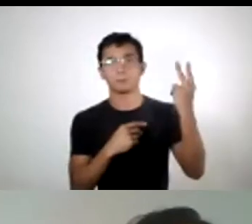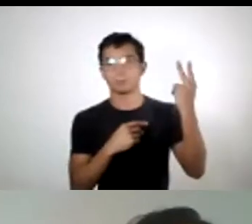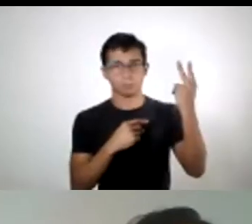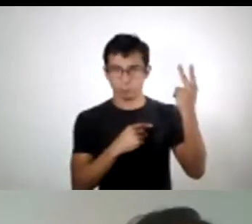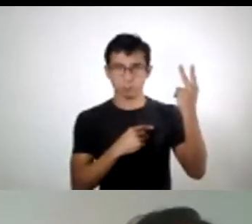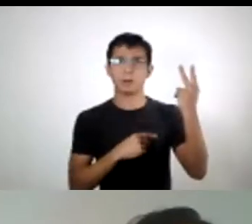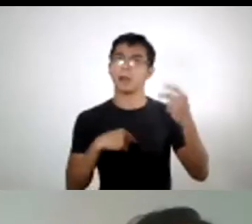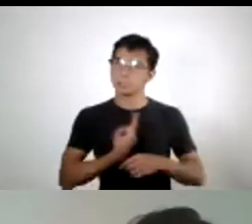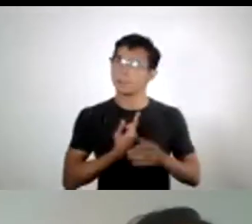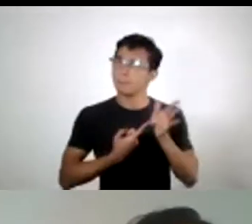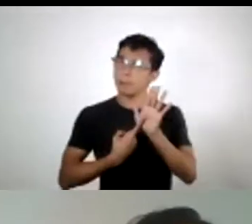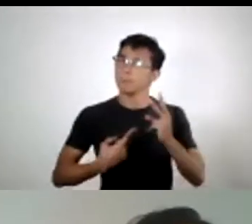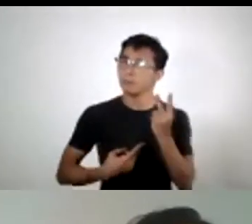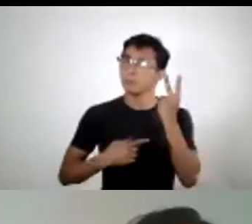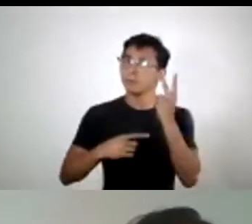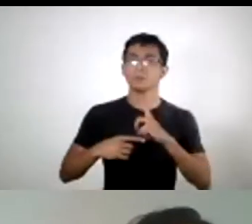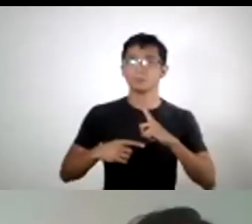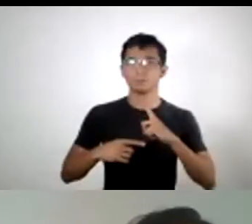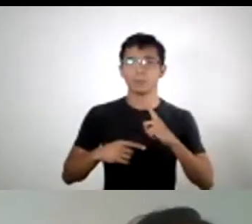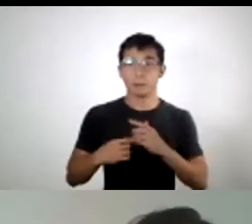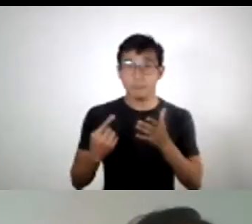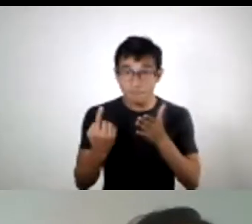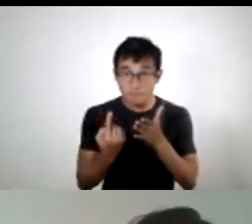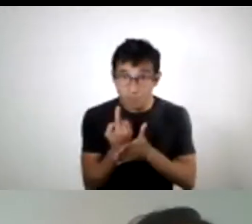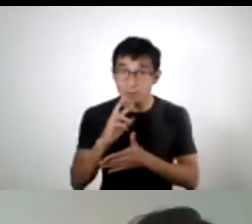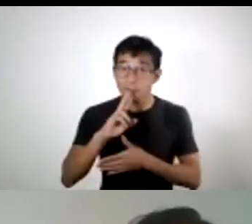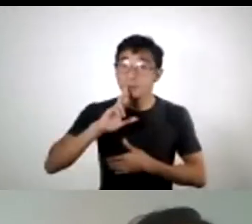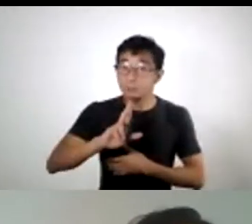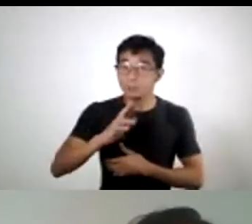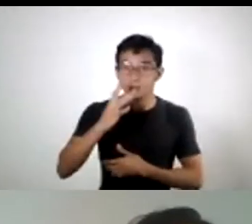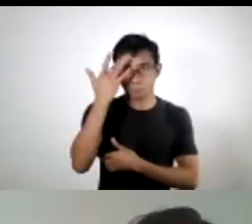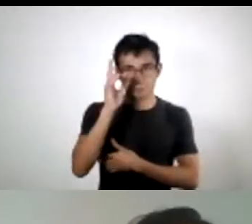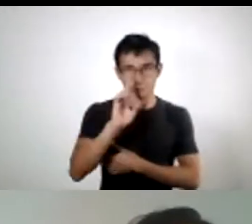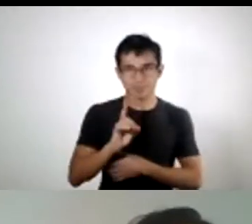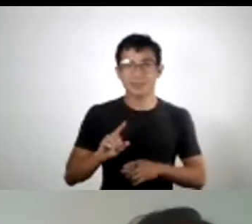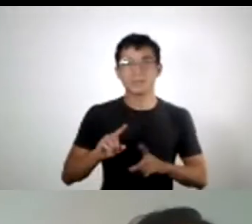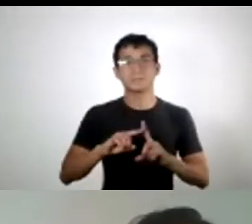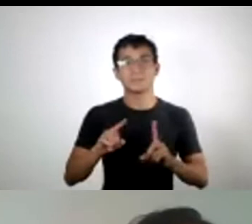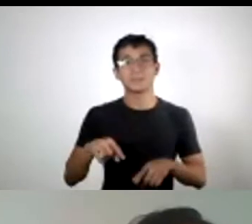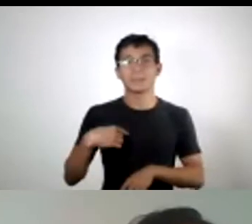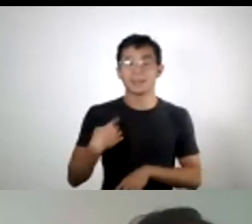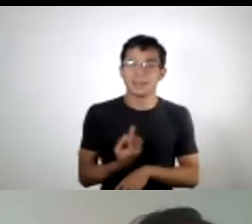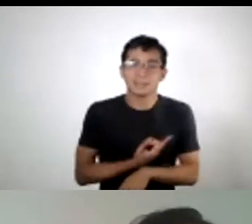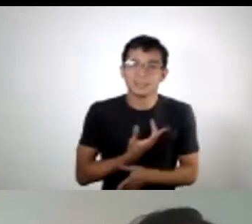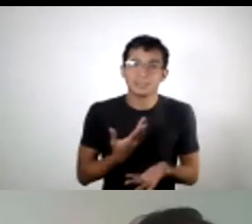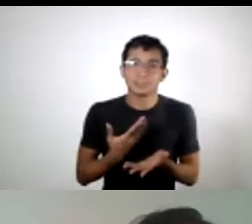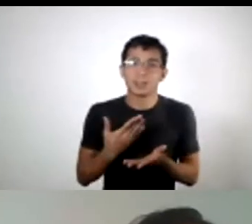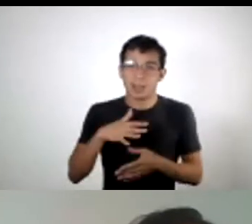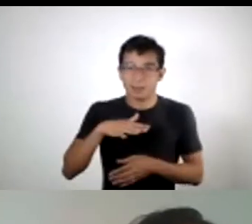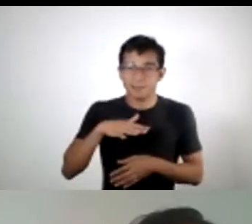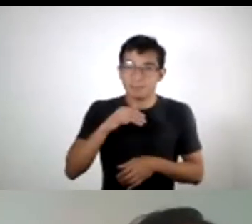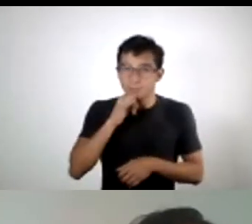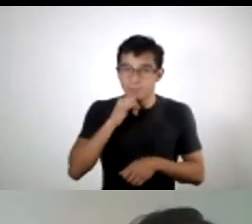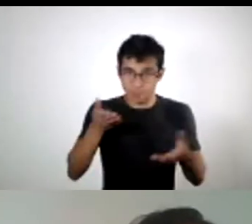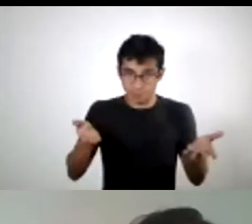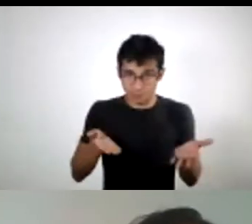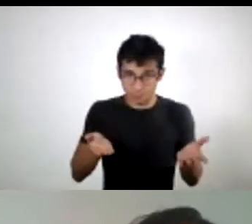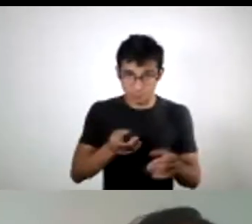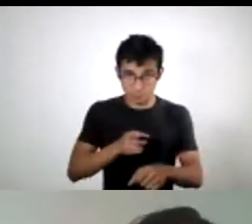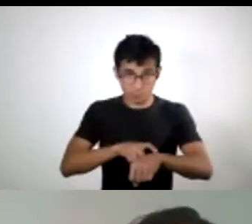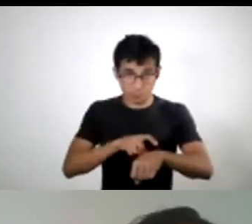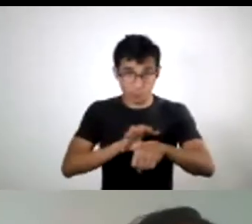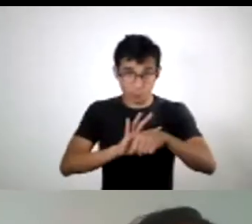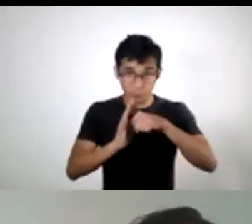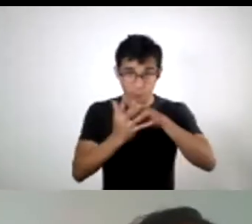pelo fato de a gente ter tido menos êxodos. Mas ainda dentro do contexto da pandemia,